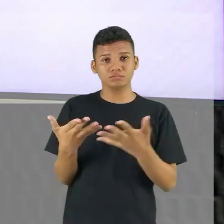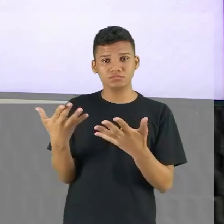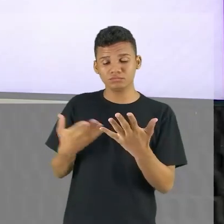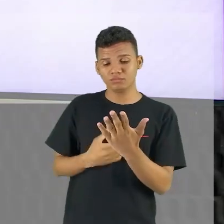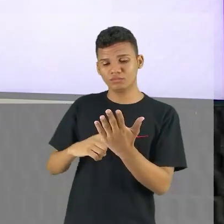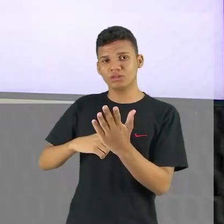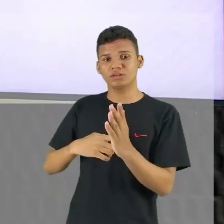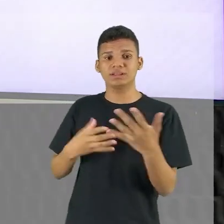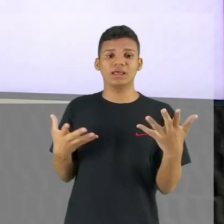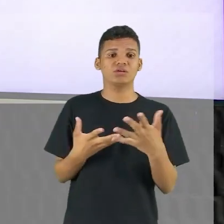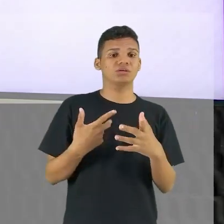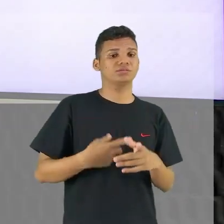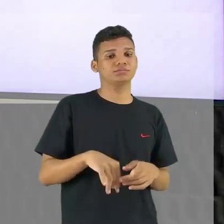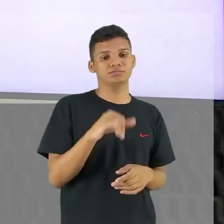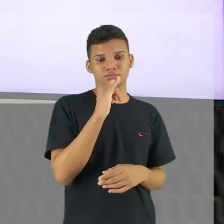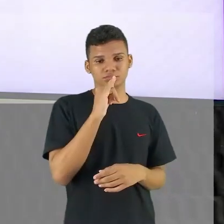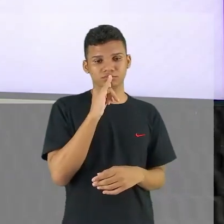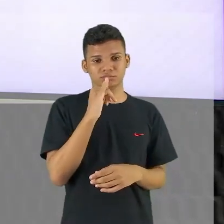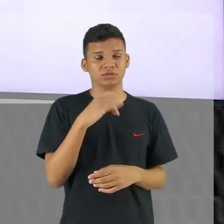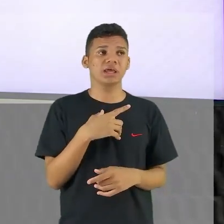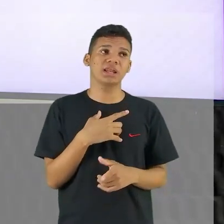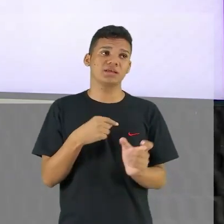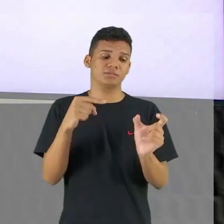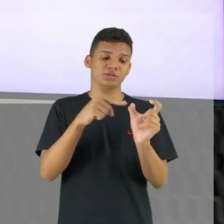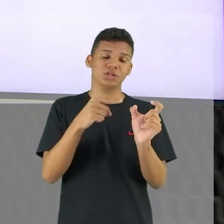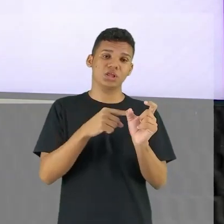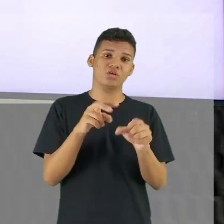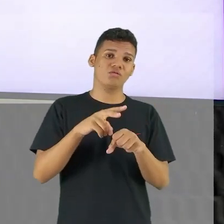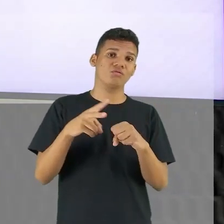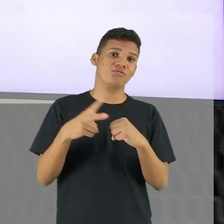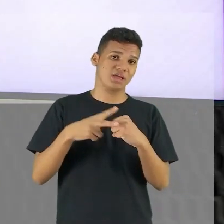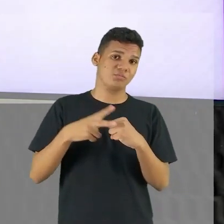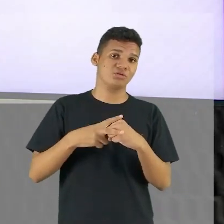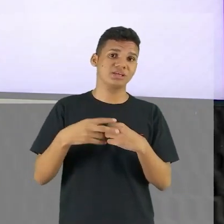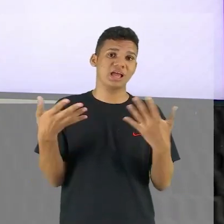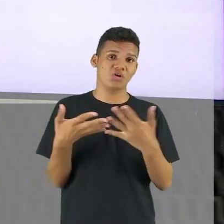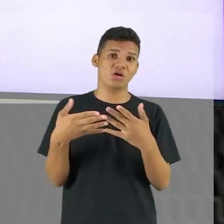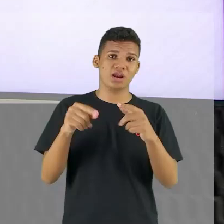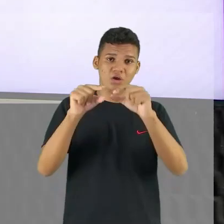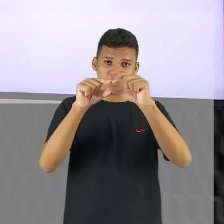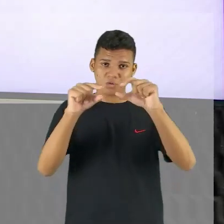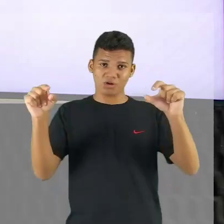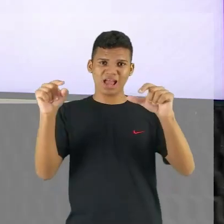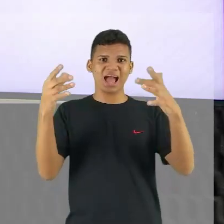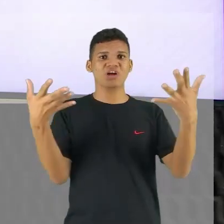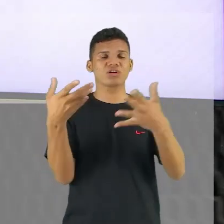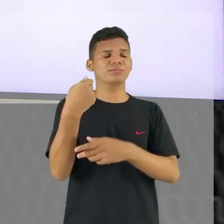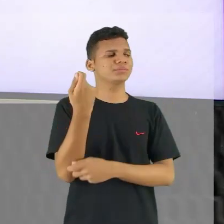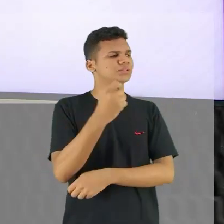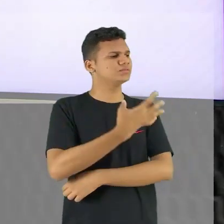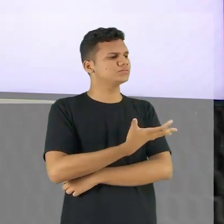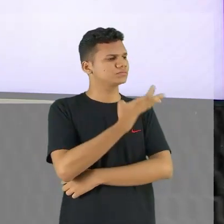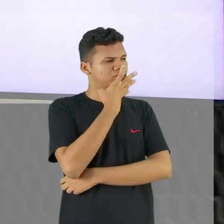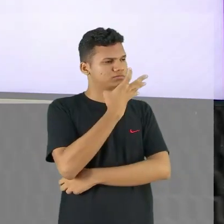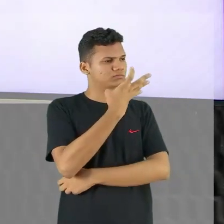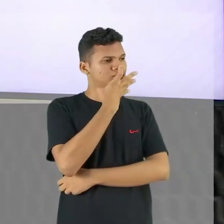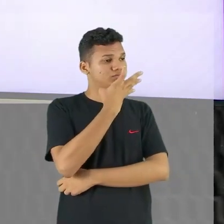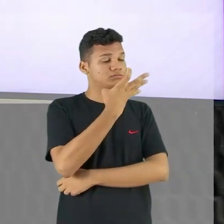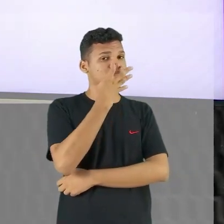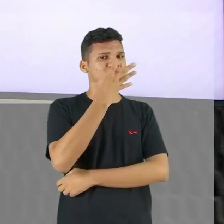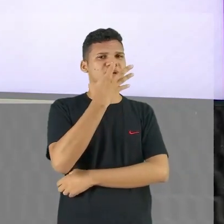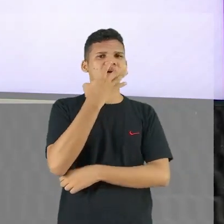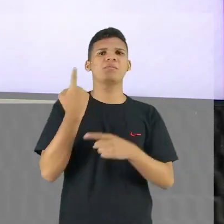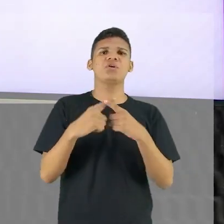nesses pares aqui. Ele me deu o verbo e me deu uma frase. Eu tenho que analisar se essa frase em